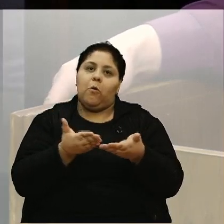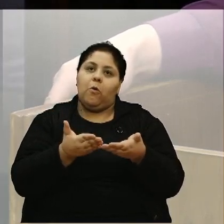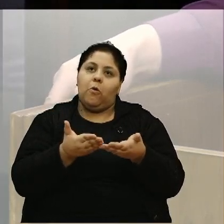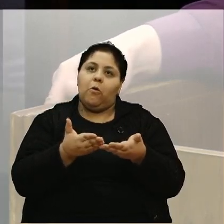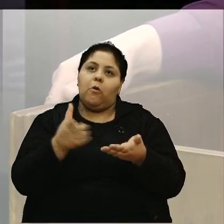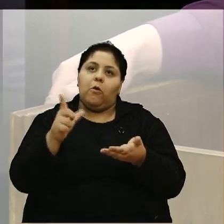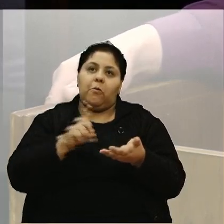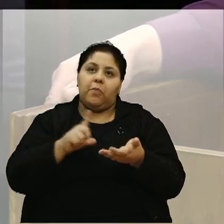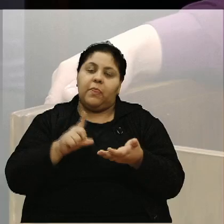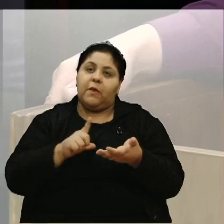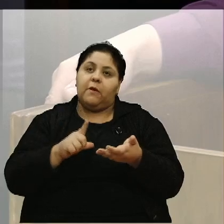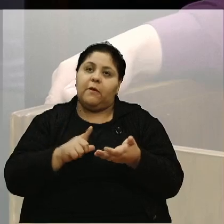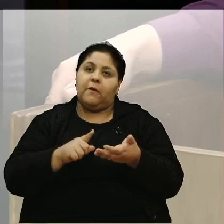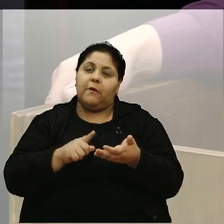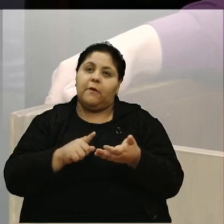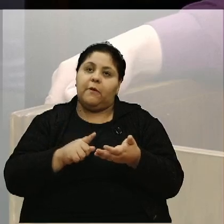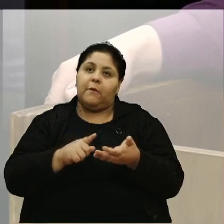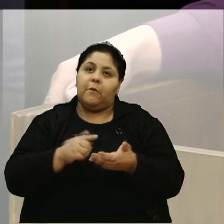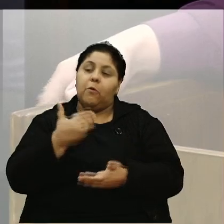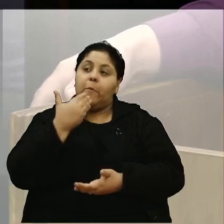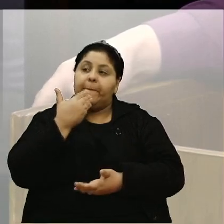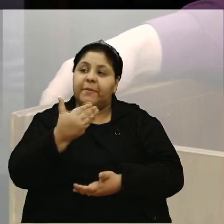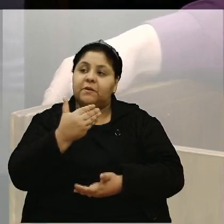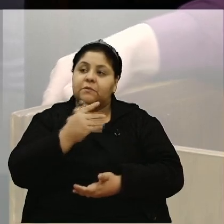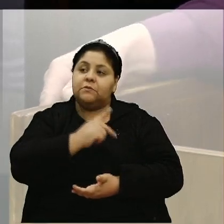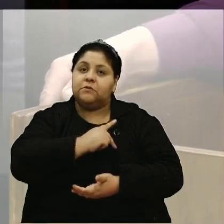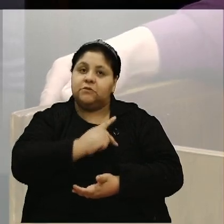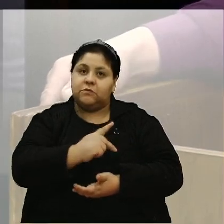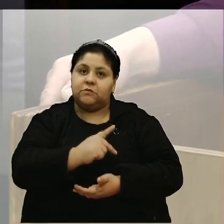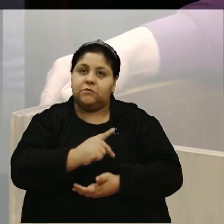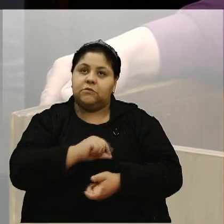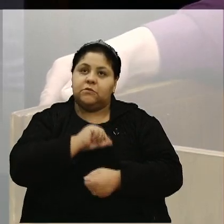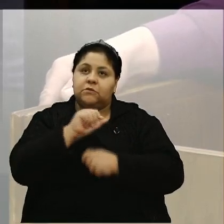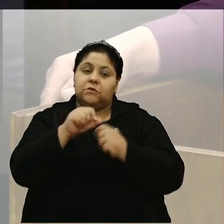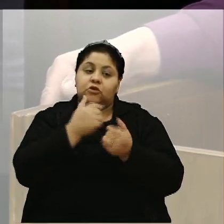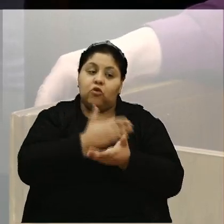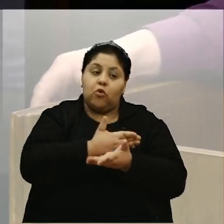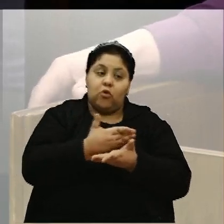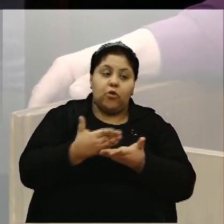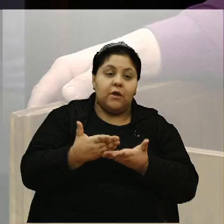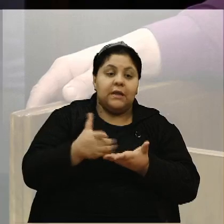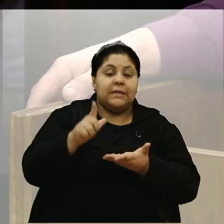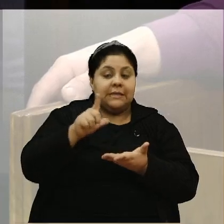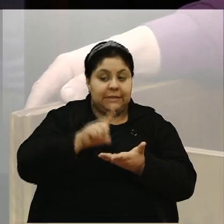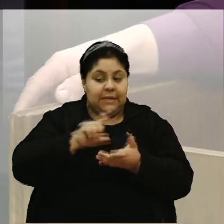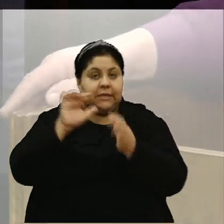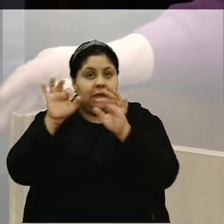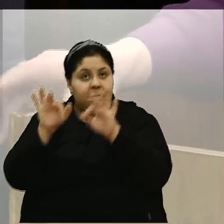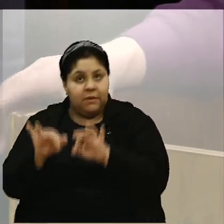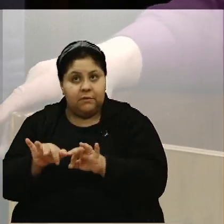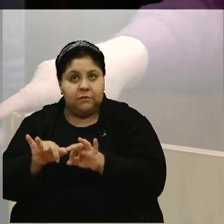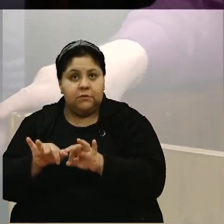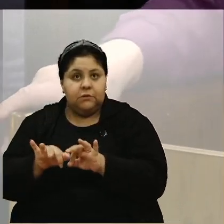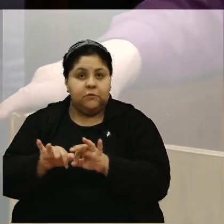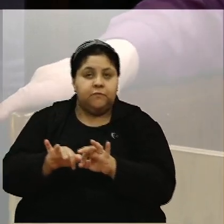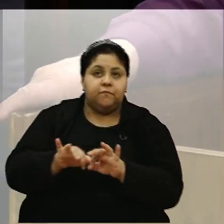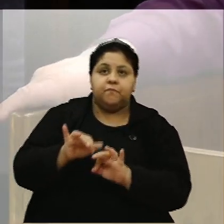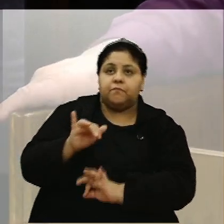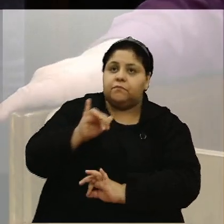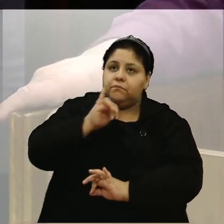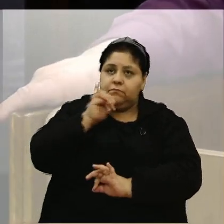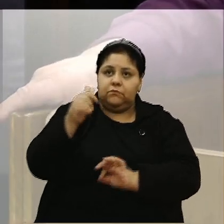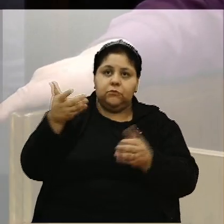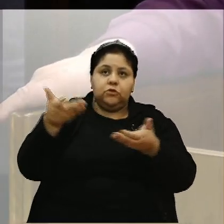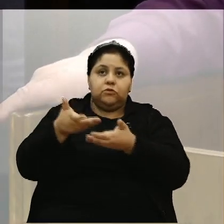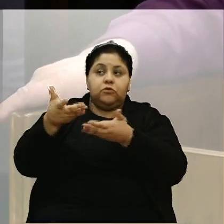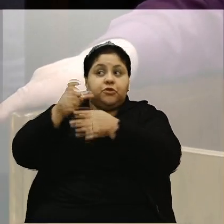uma determinação do presidente que aquilo que se começa, se termina. Isso foi dito hoje pela manhã, eu